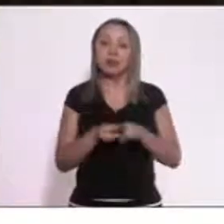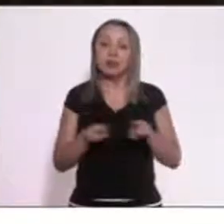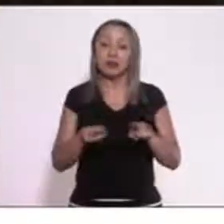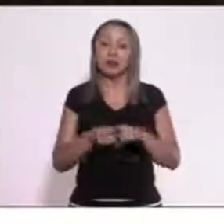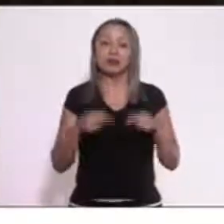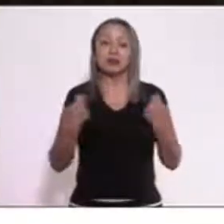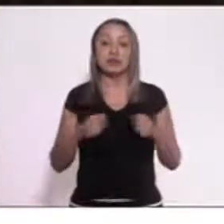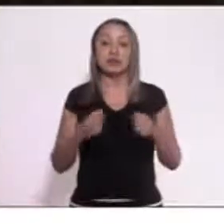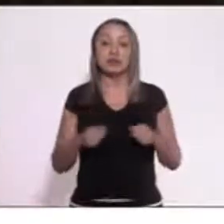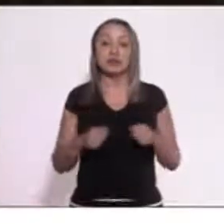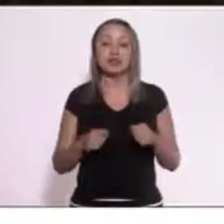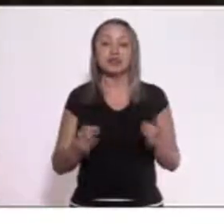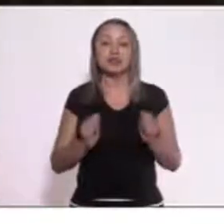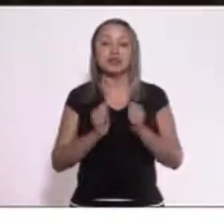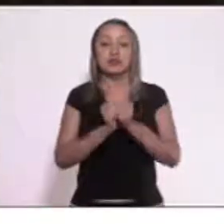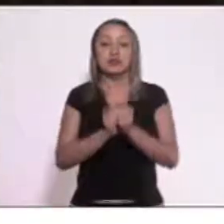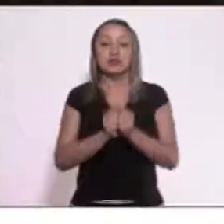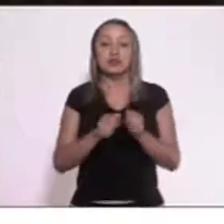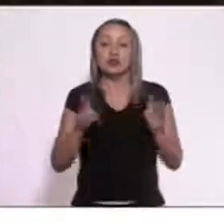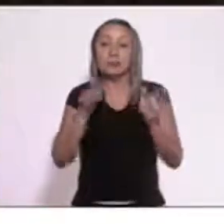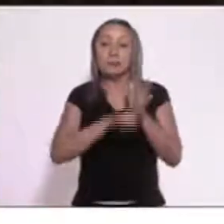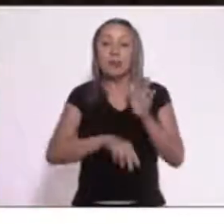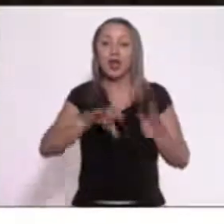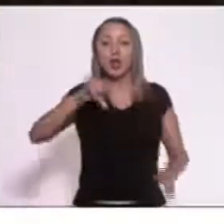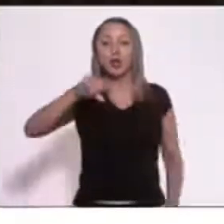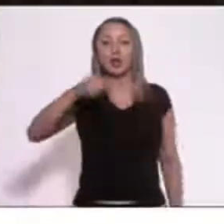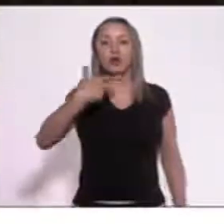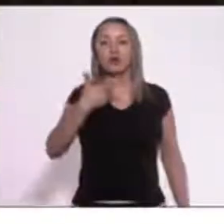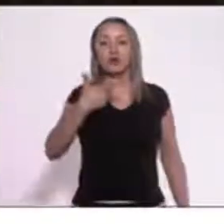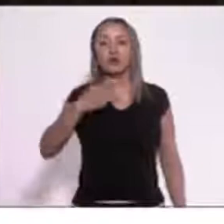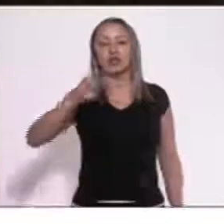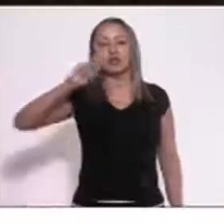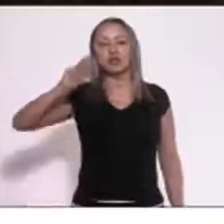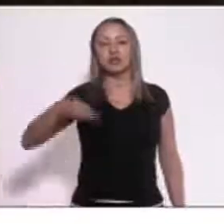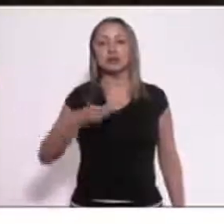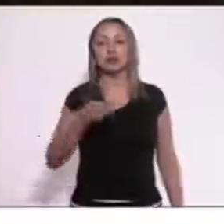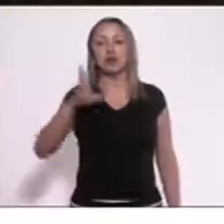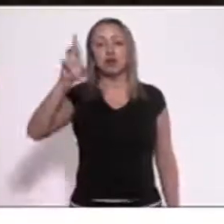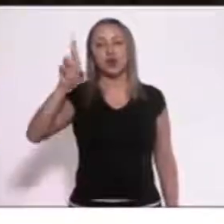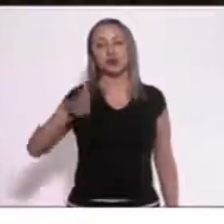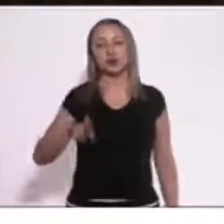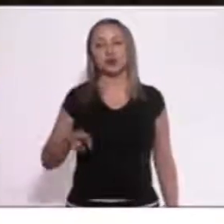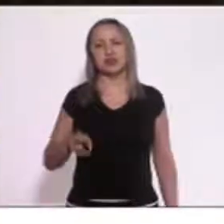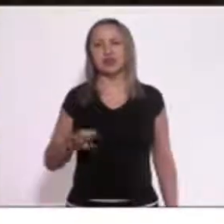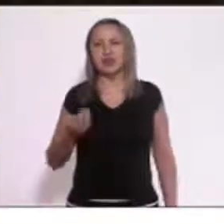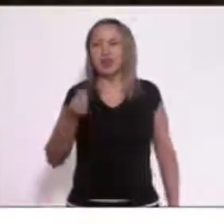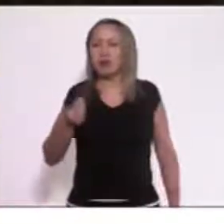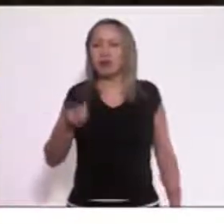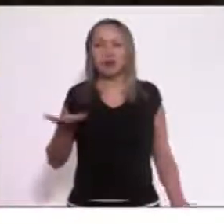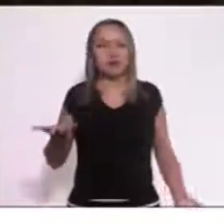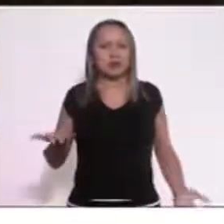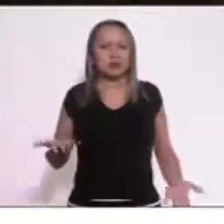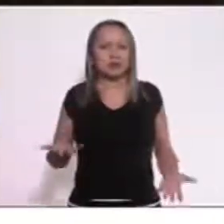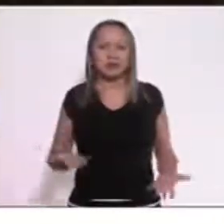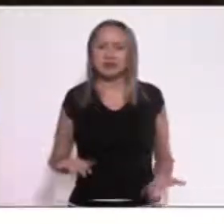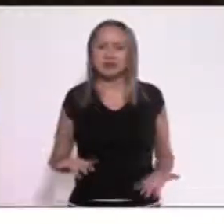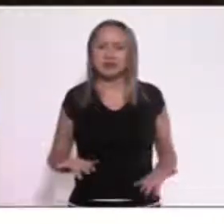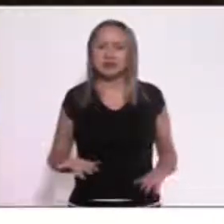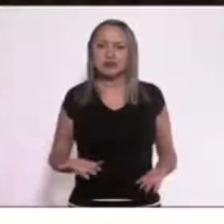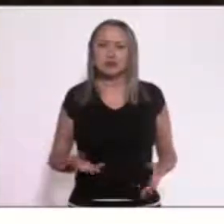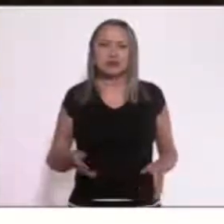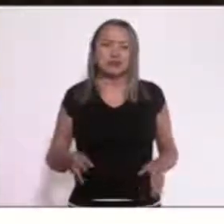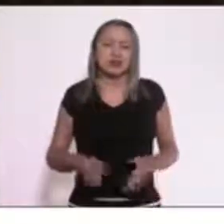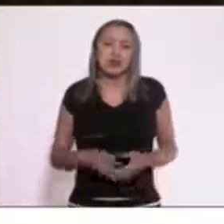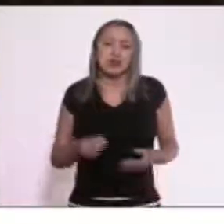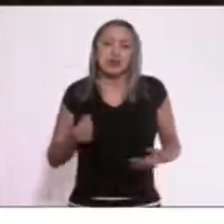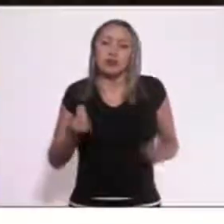simplesmente juntas menos 92 milhões de reais. Ou seja, é um verdadeiro descaso, é uma desconsideração,